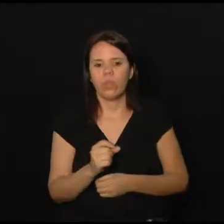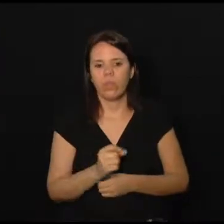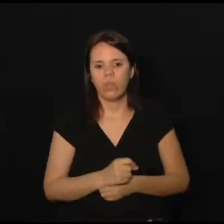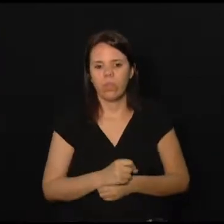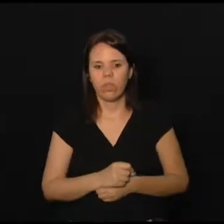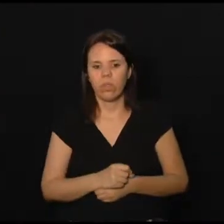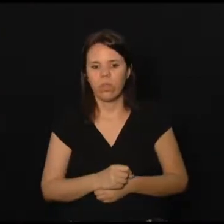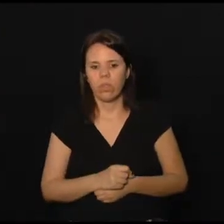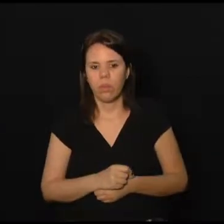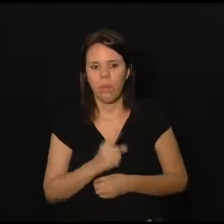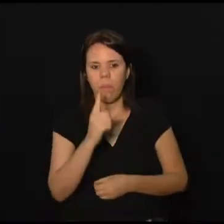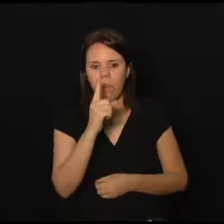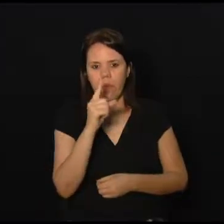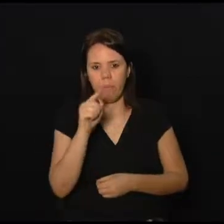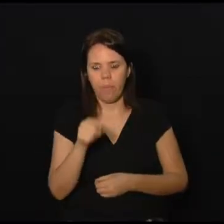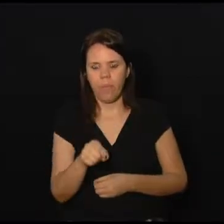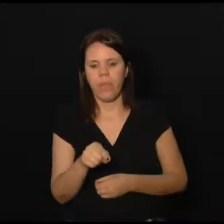para